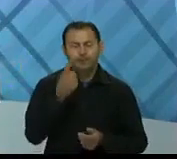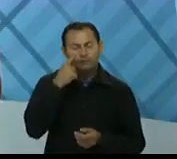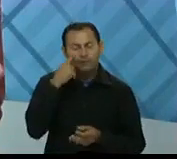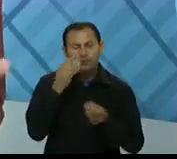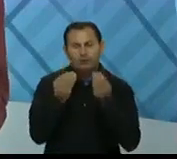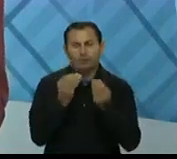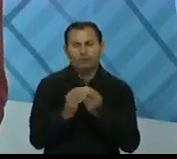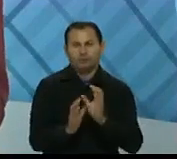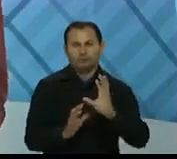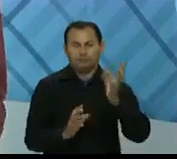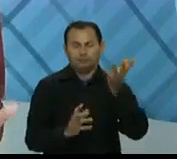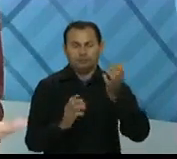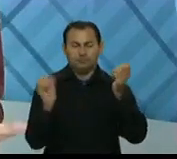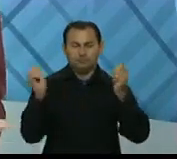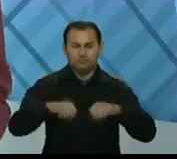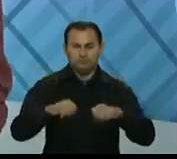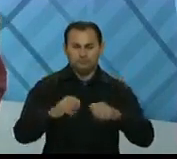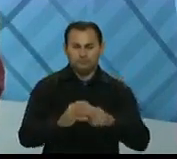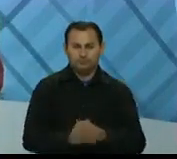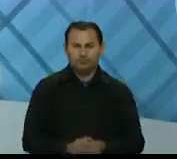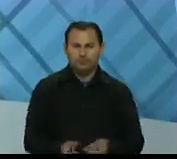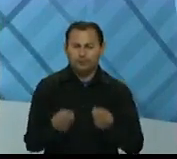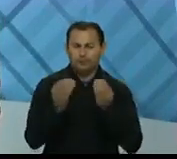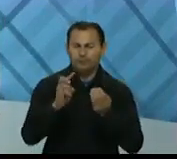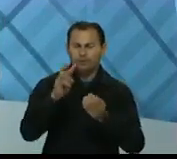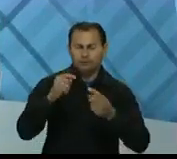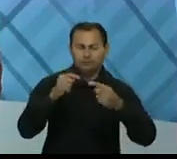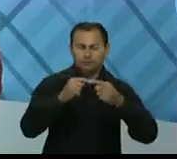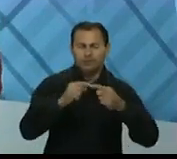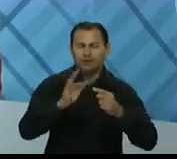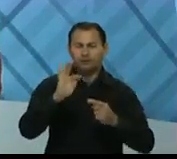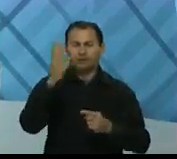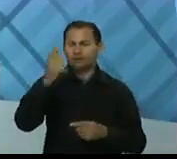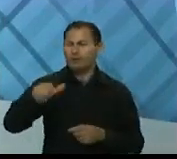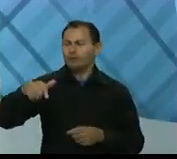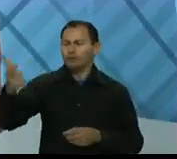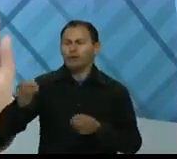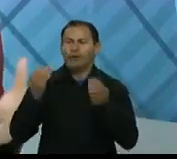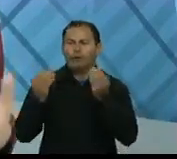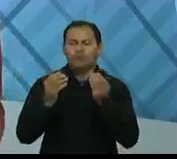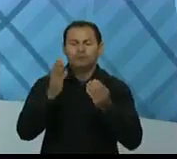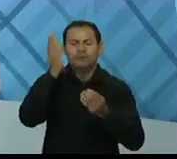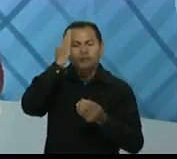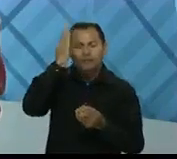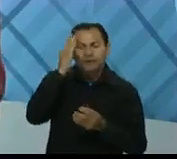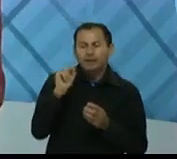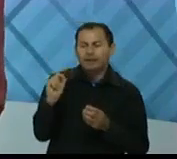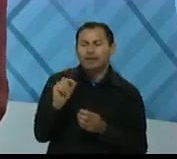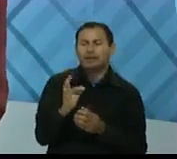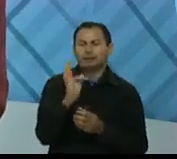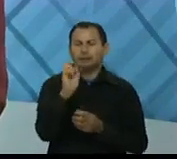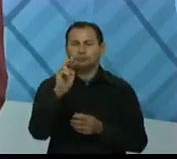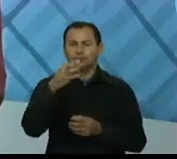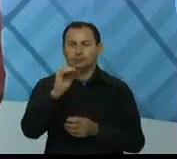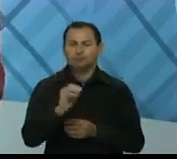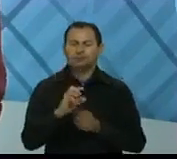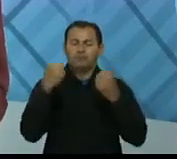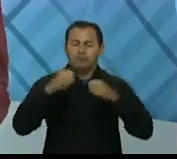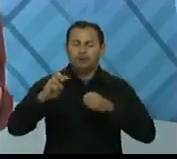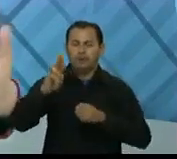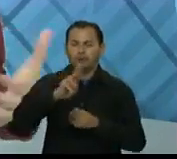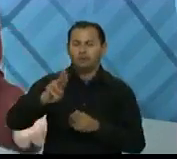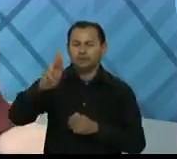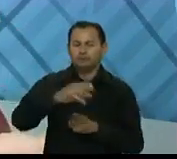como ocorre essa possibilidade. Como vai se relacionar um fato ao outro? Como identificar que tipo de função eu devo utilizar